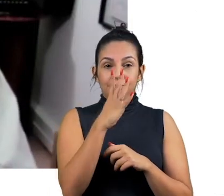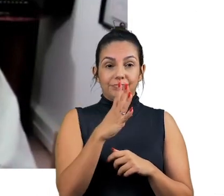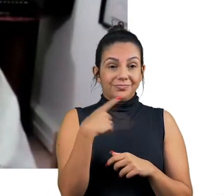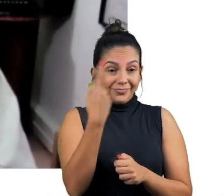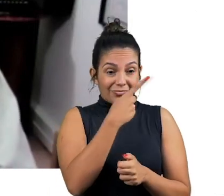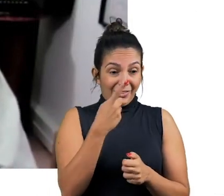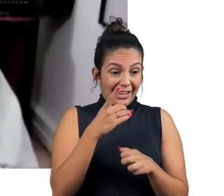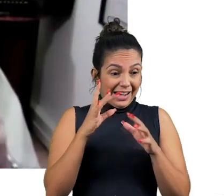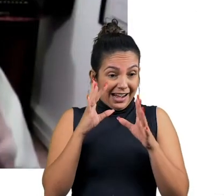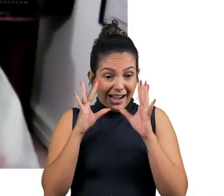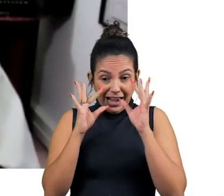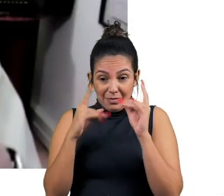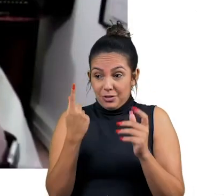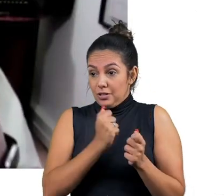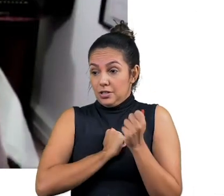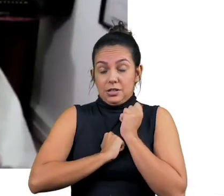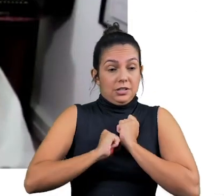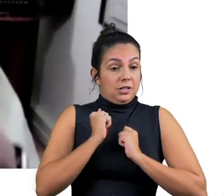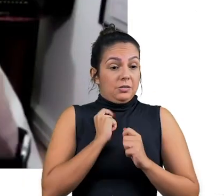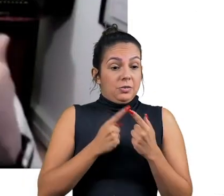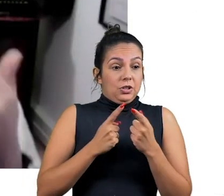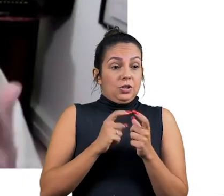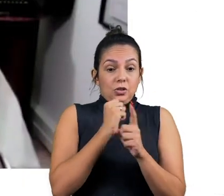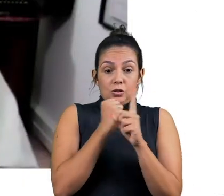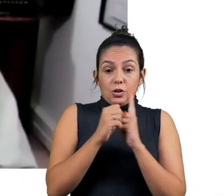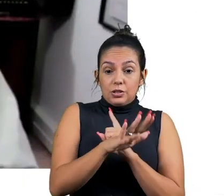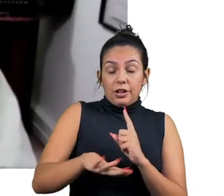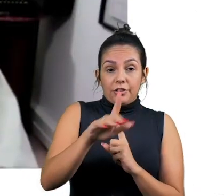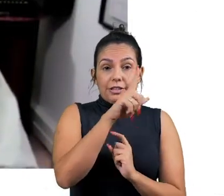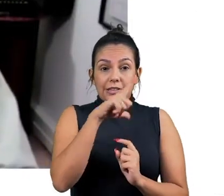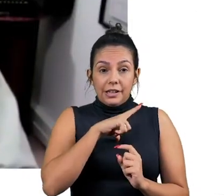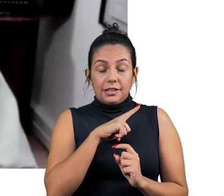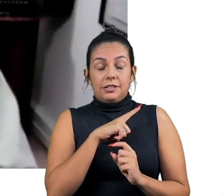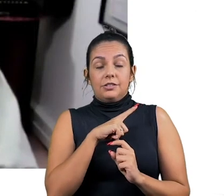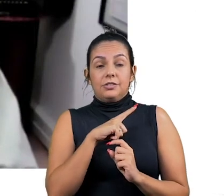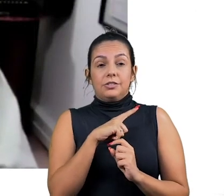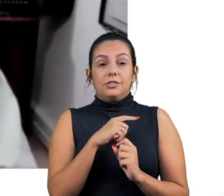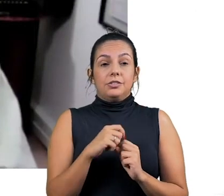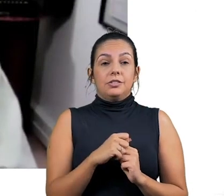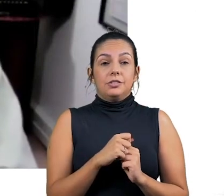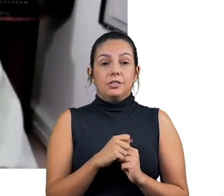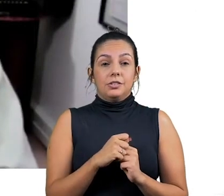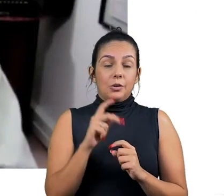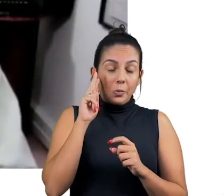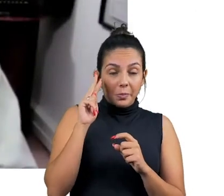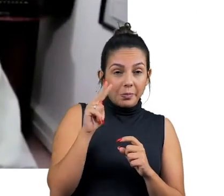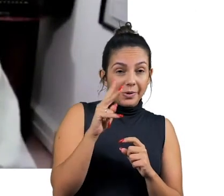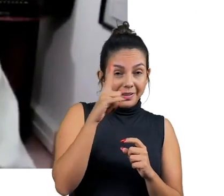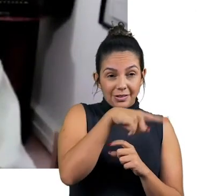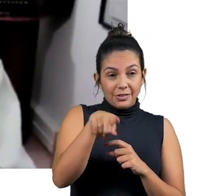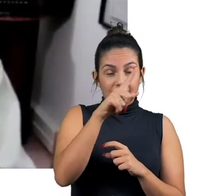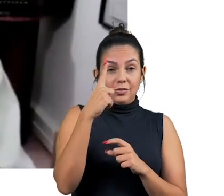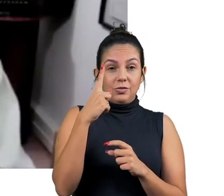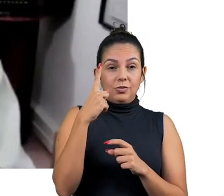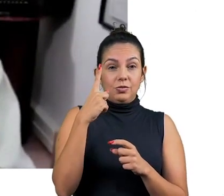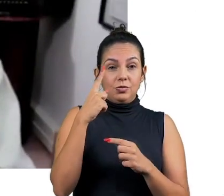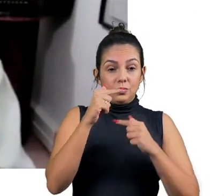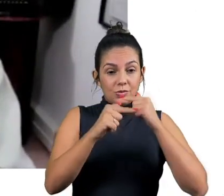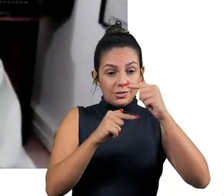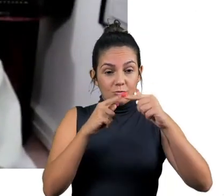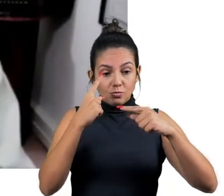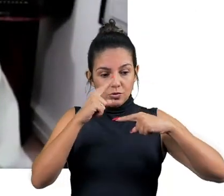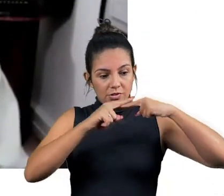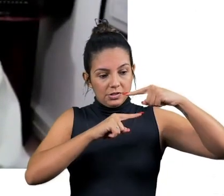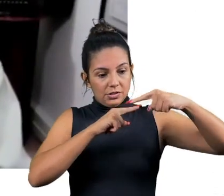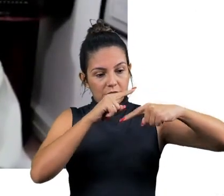inquietação social muito grande, que faz com que você tenha, obviamente, como previsão, um ciclo na